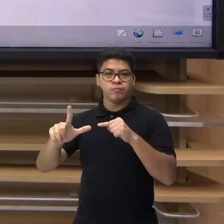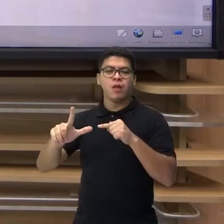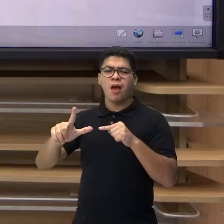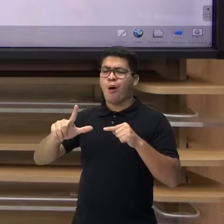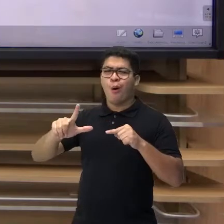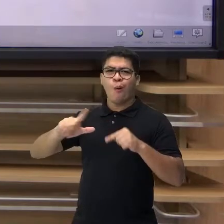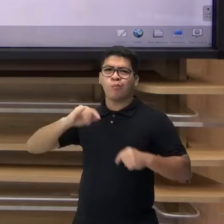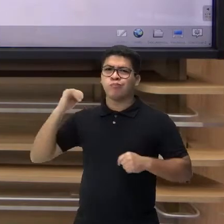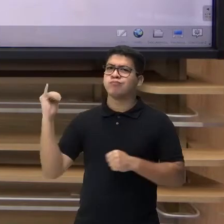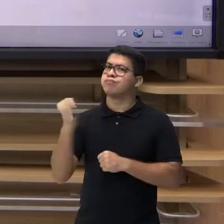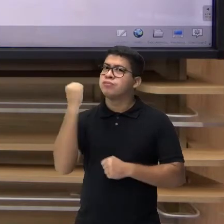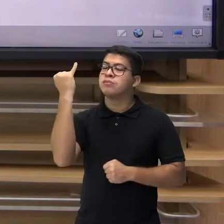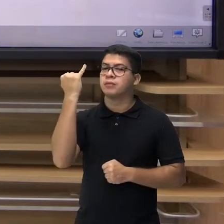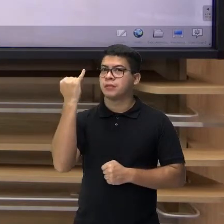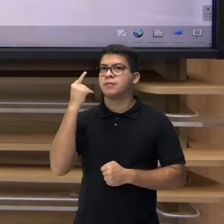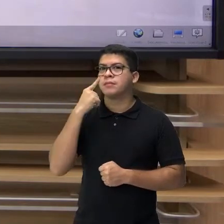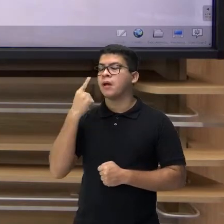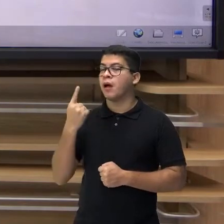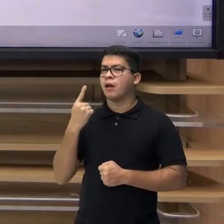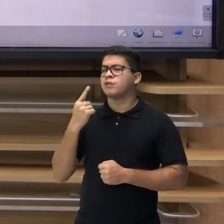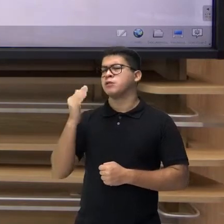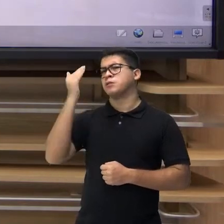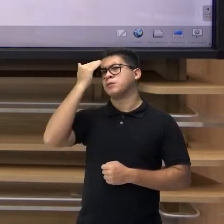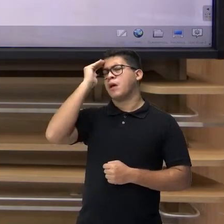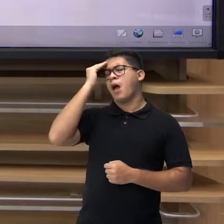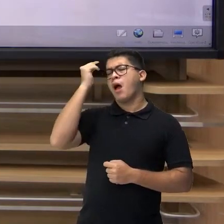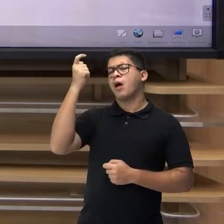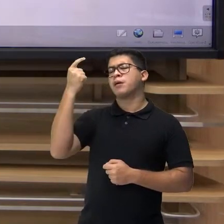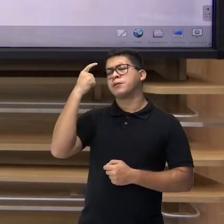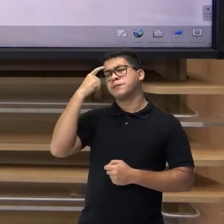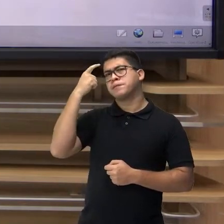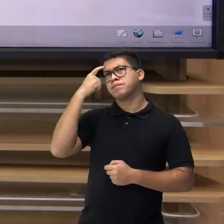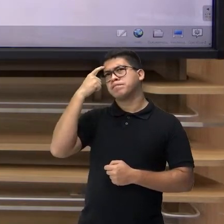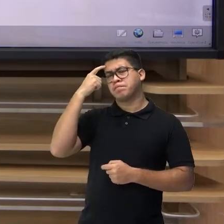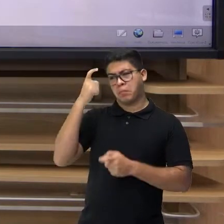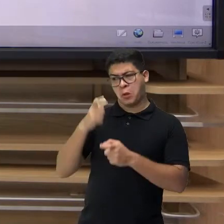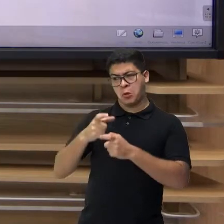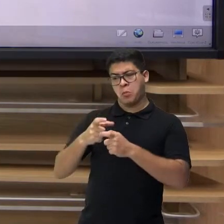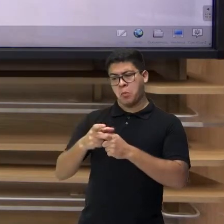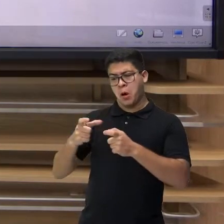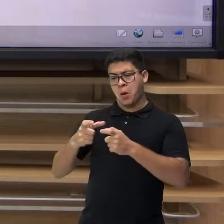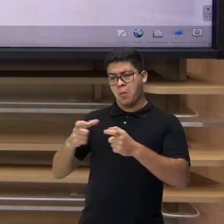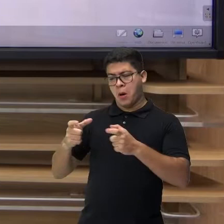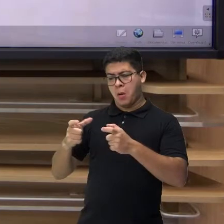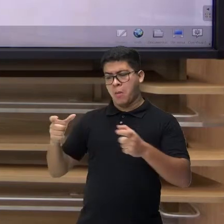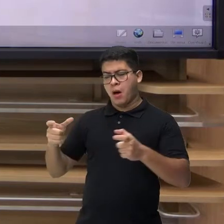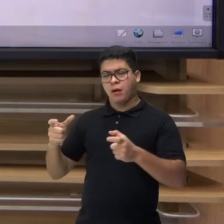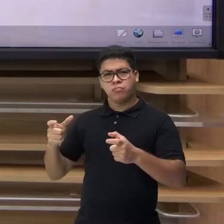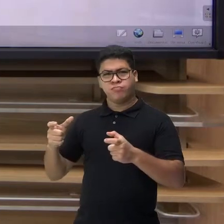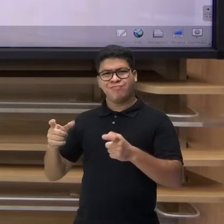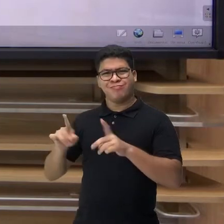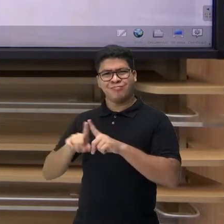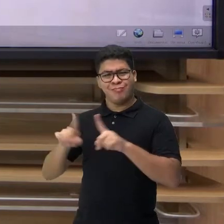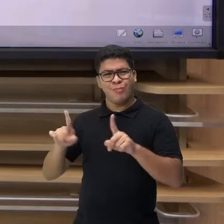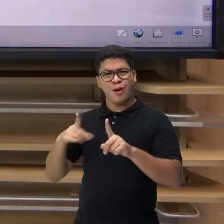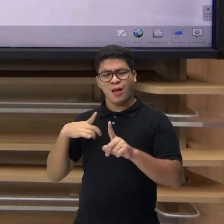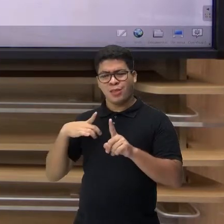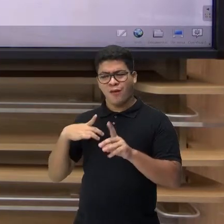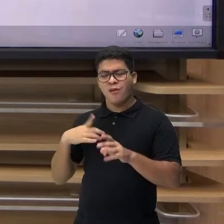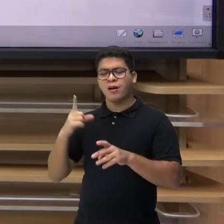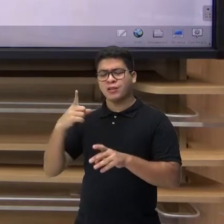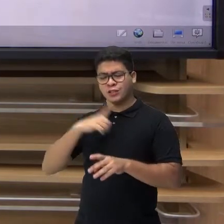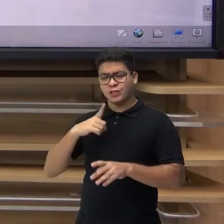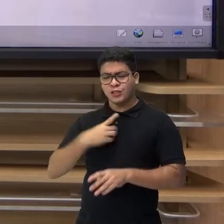crescer. Só que, raciocinem aqui comigo, crescer, espaço, mas todo o território estava ocupado, não é